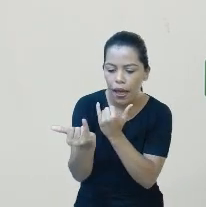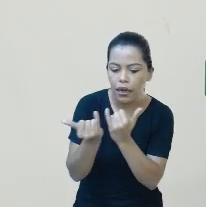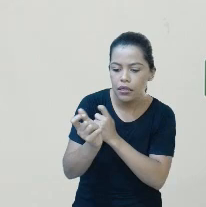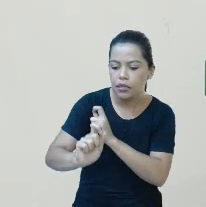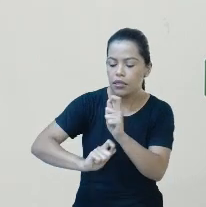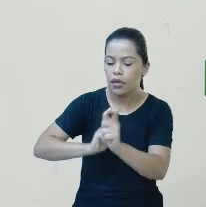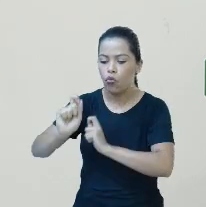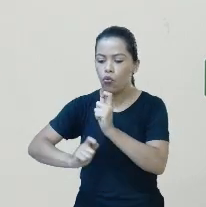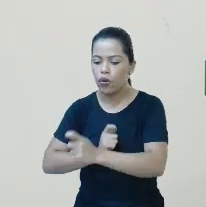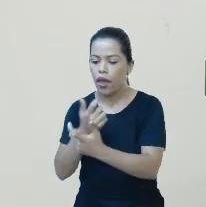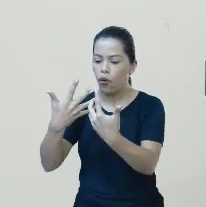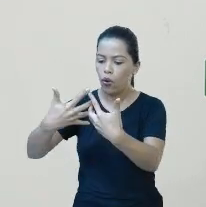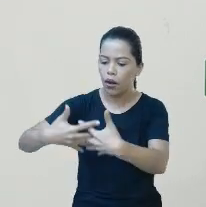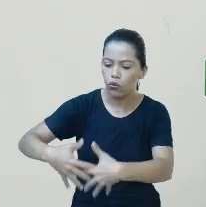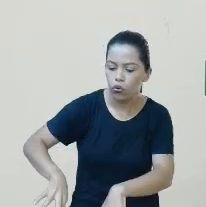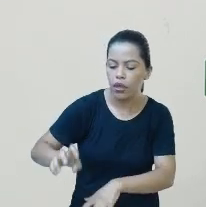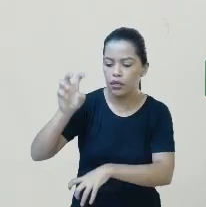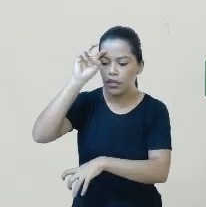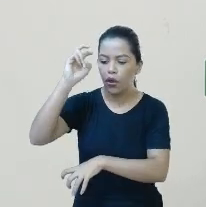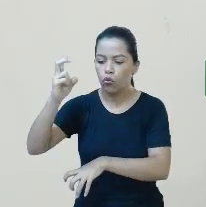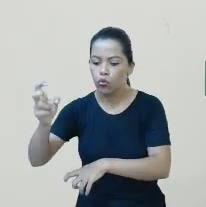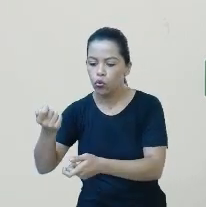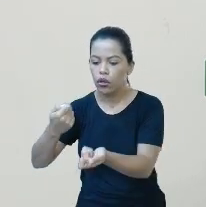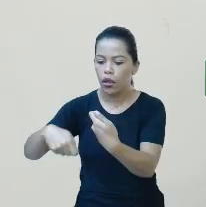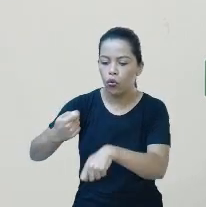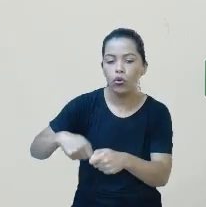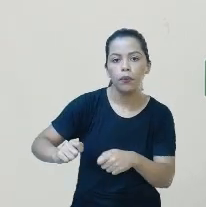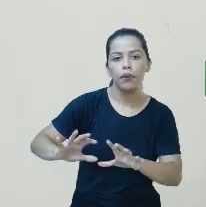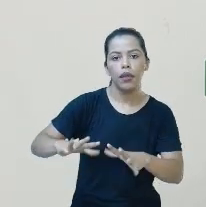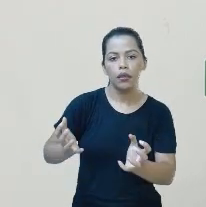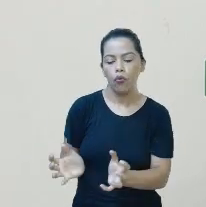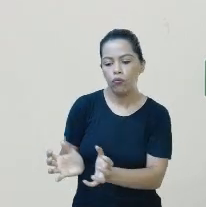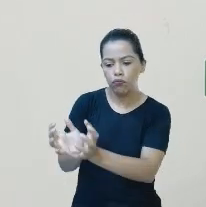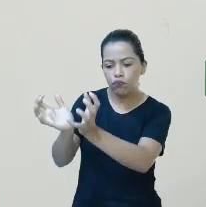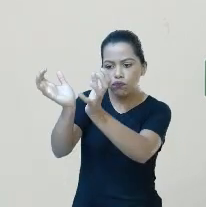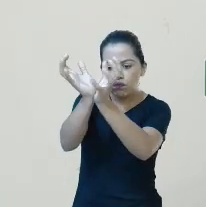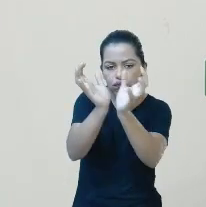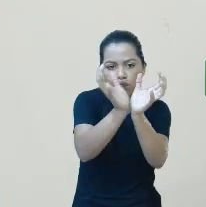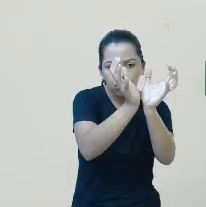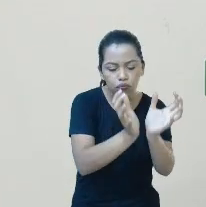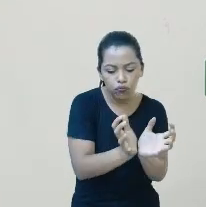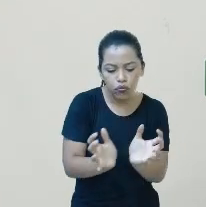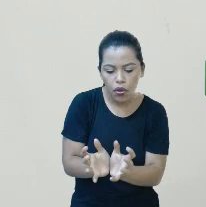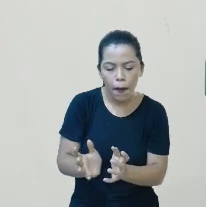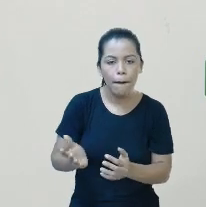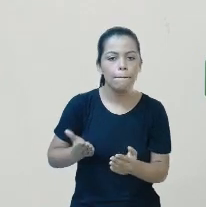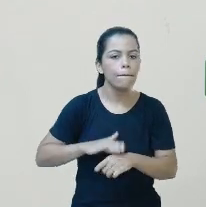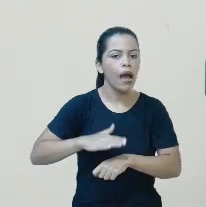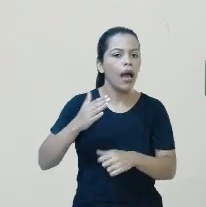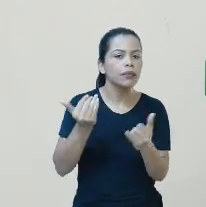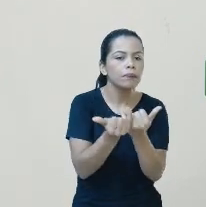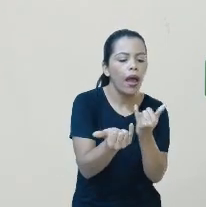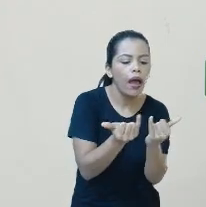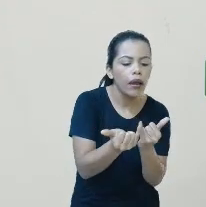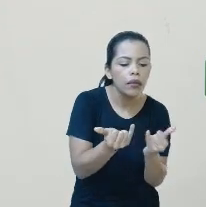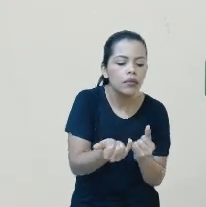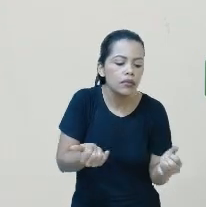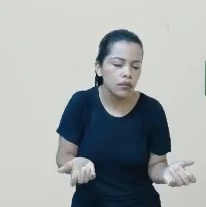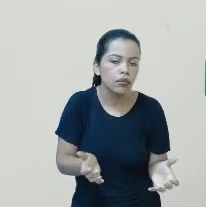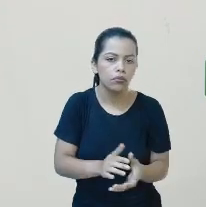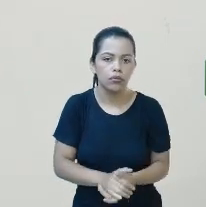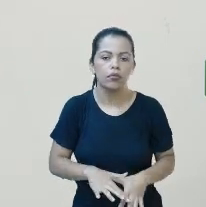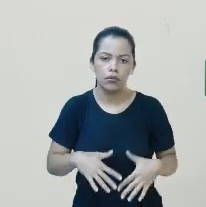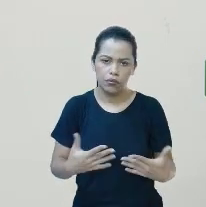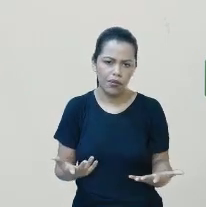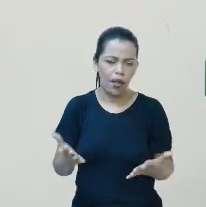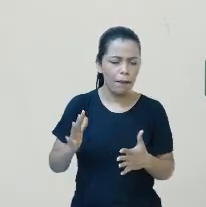aspectos naturais, na cultura. Então, foram feitos grupinhos daqueles que eram mais semelhantes. É mais ou menos isso, tá